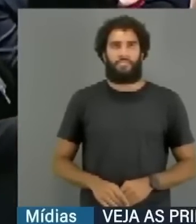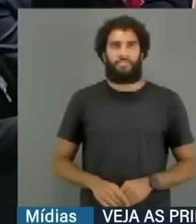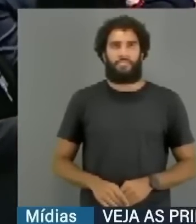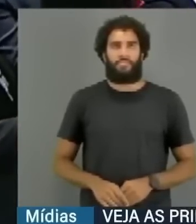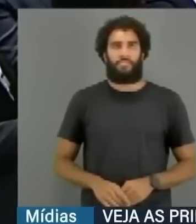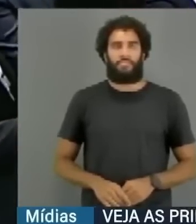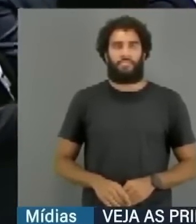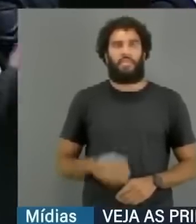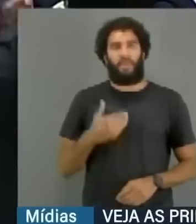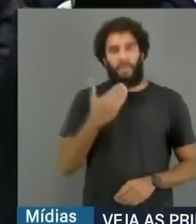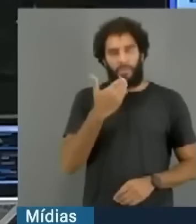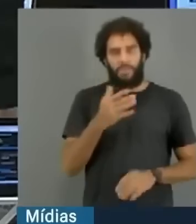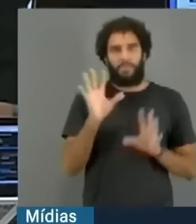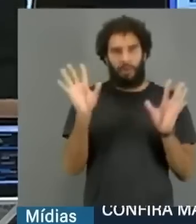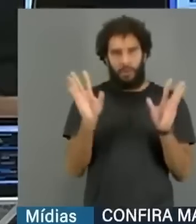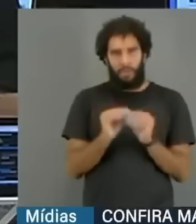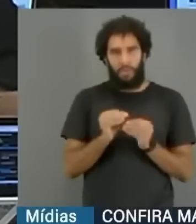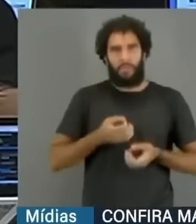Deixa eu concluir a minha fala.